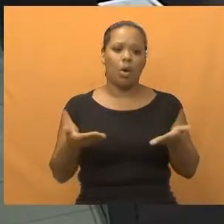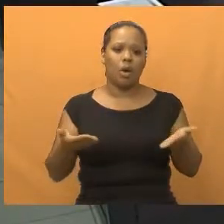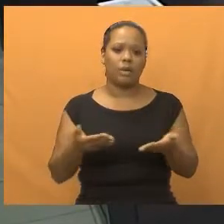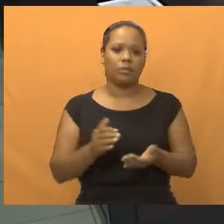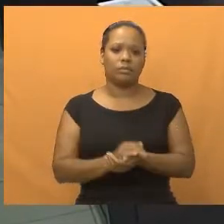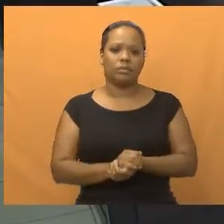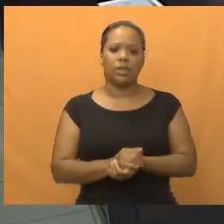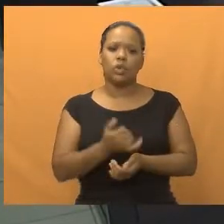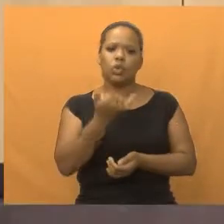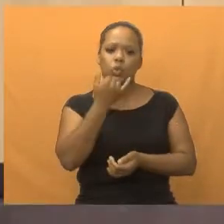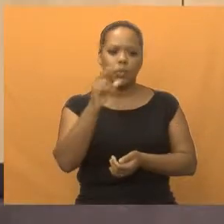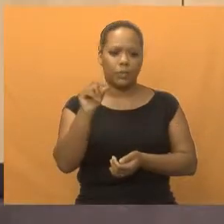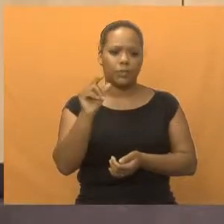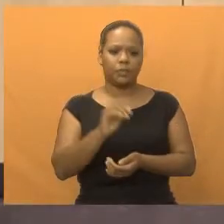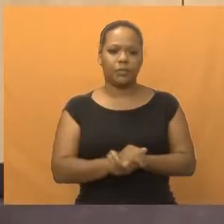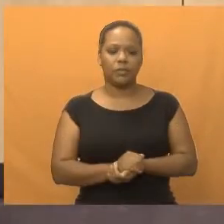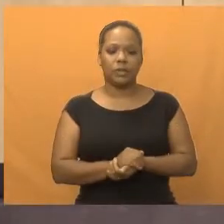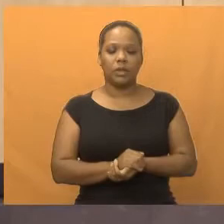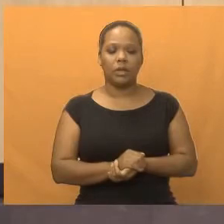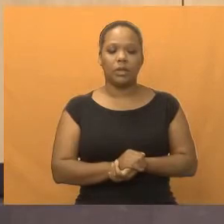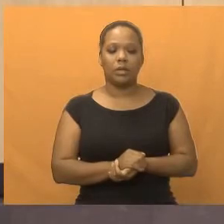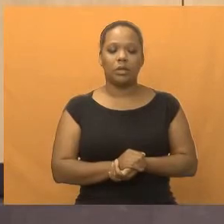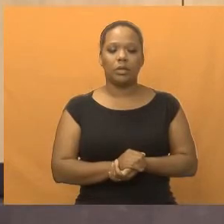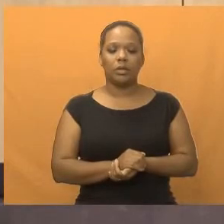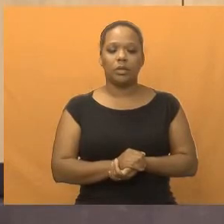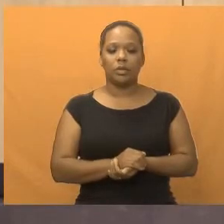peça o primeiro secretário que proceda à leitura do próximo projeto